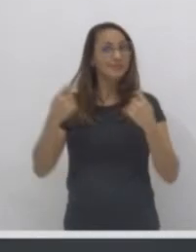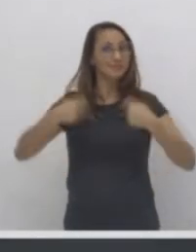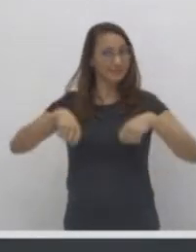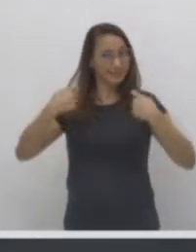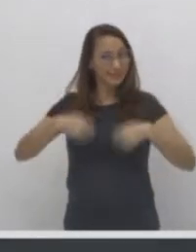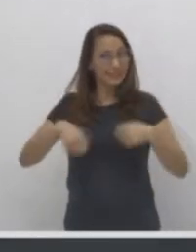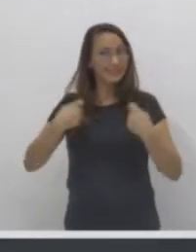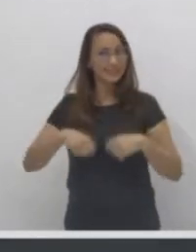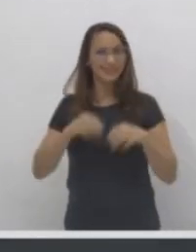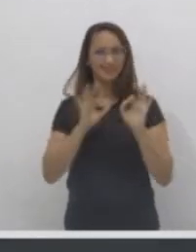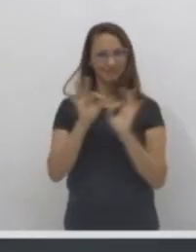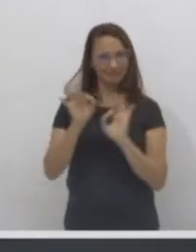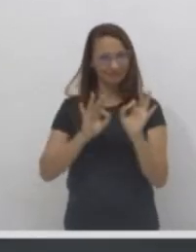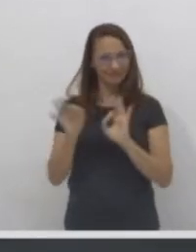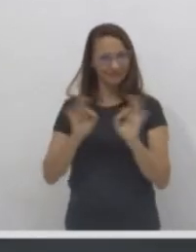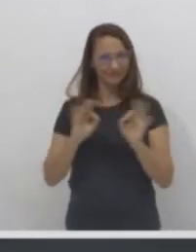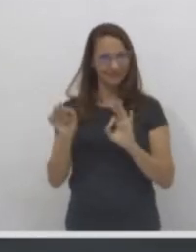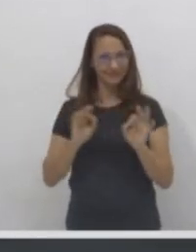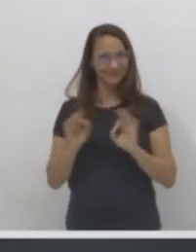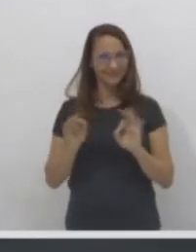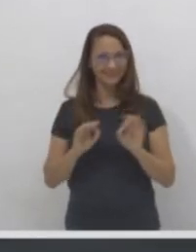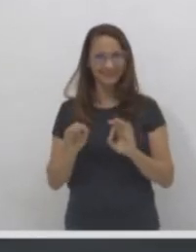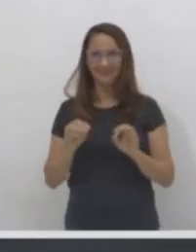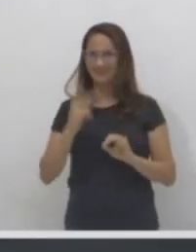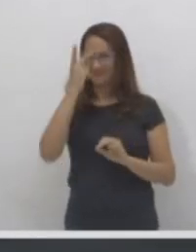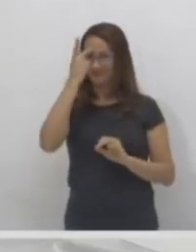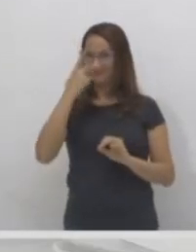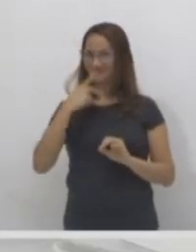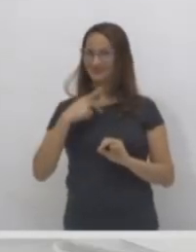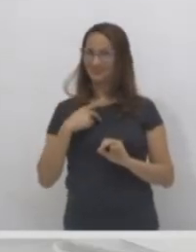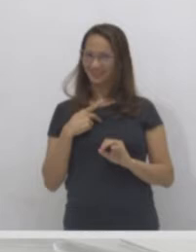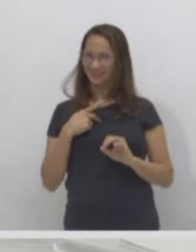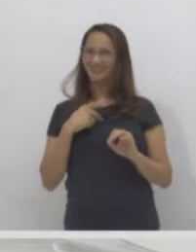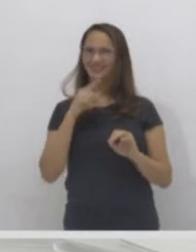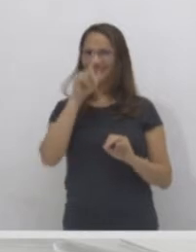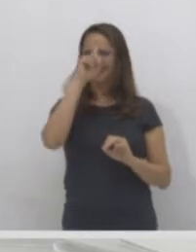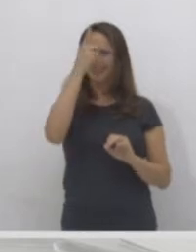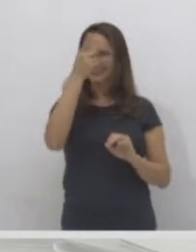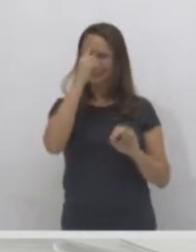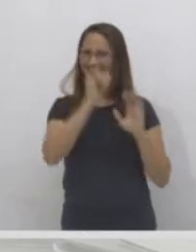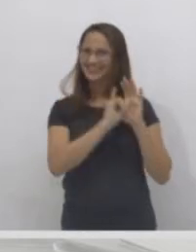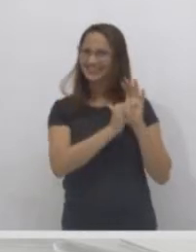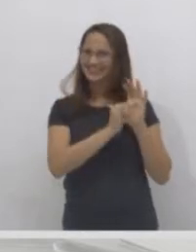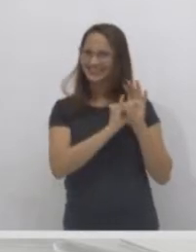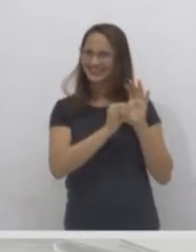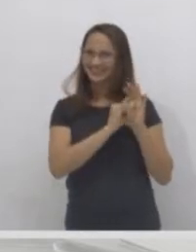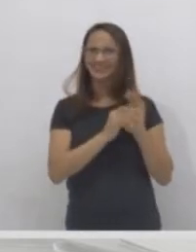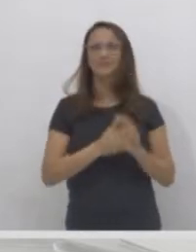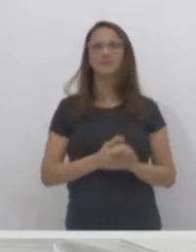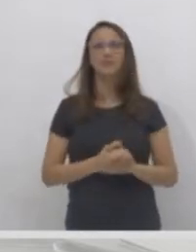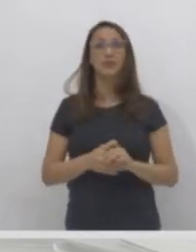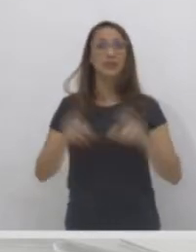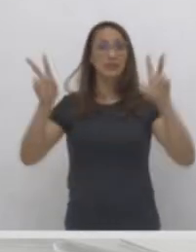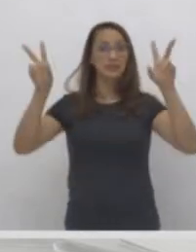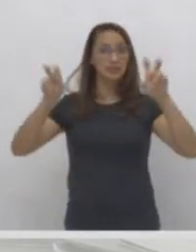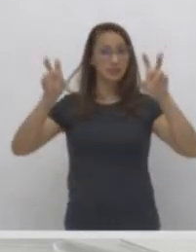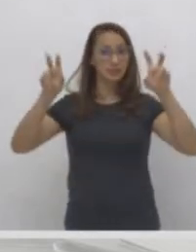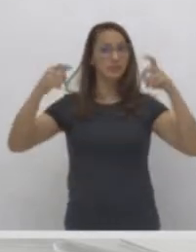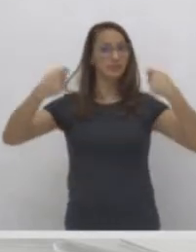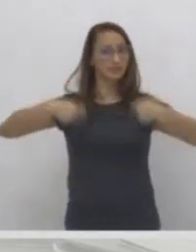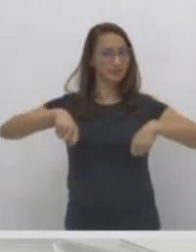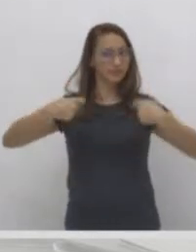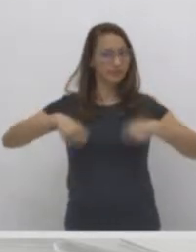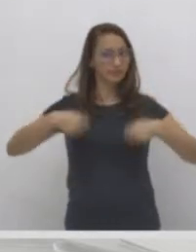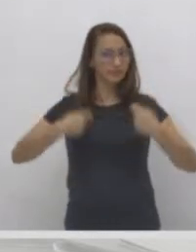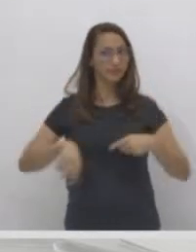construir a nossa fábula autoral. Vamos lá. Primeiro você vai precisar de um título.